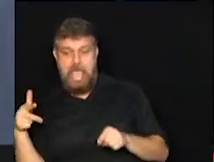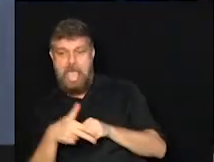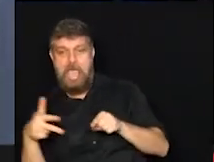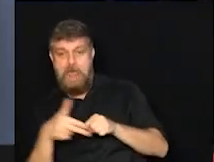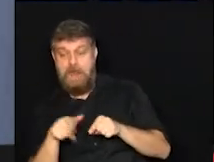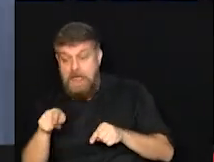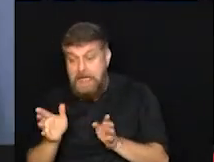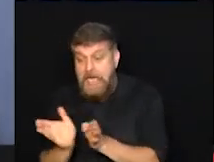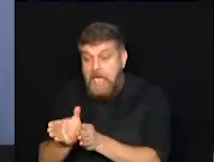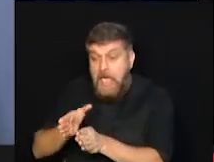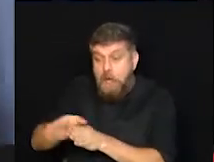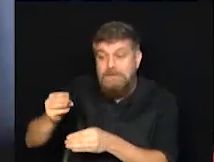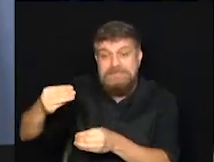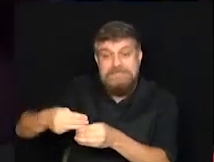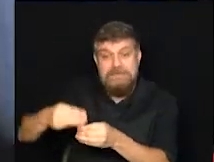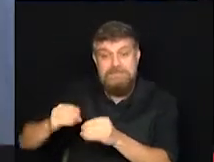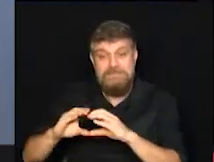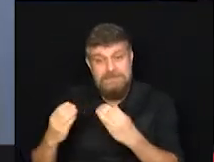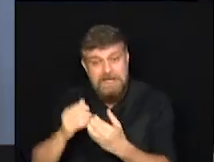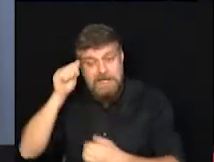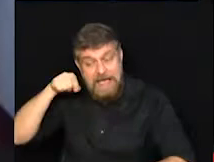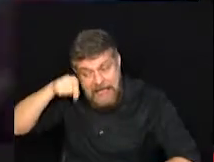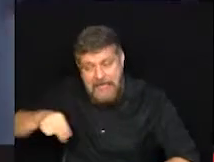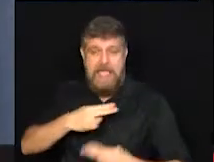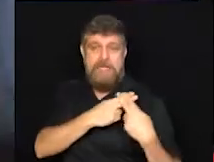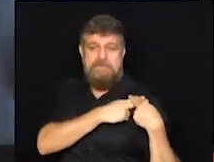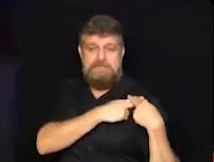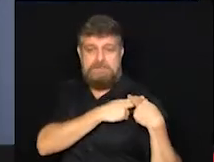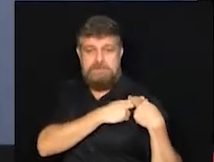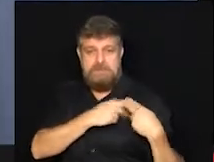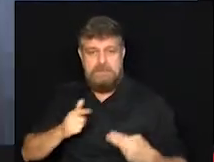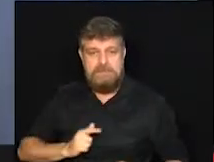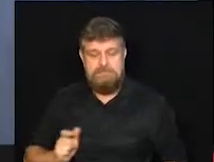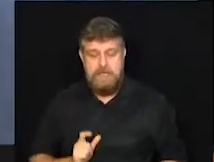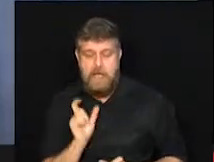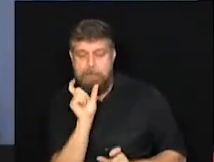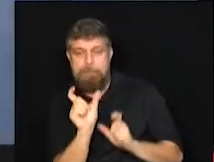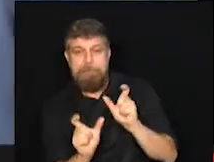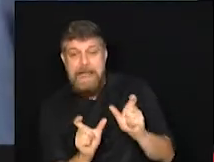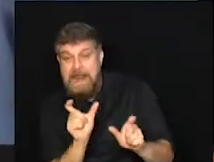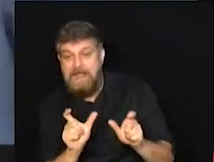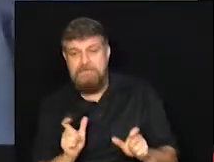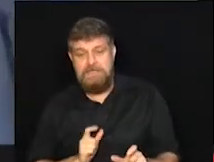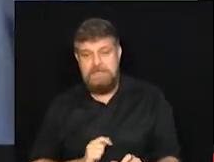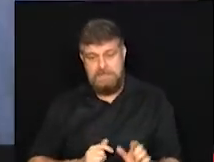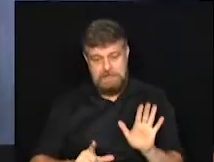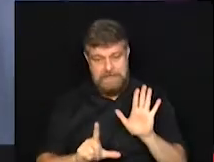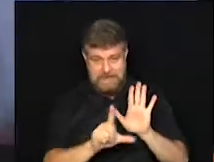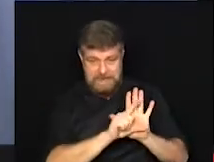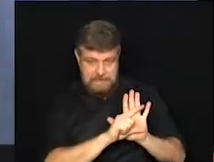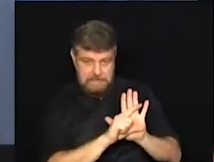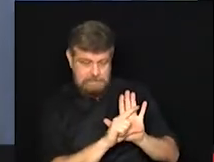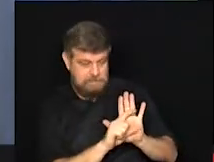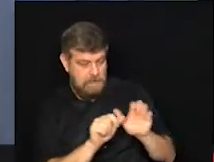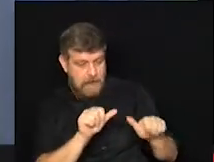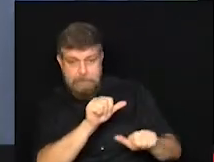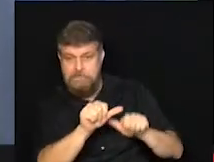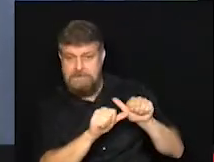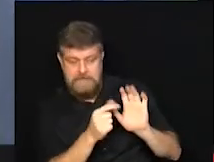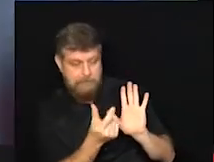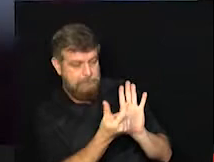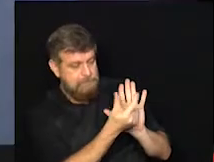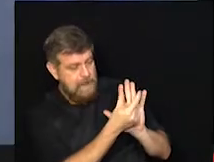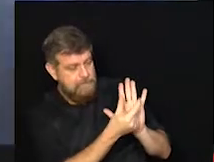Conselho. Veio, as únicas adequações foram palavras das secretarias que precisavam compor,